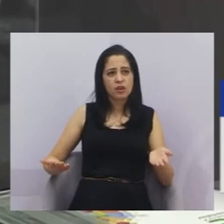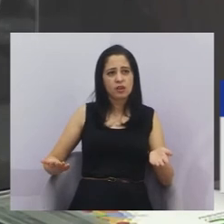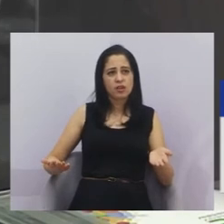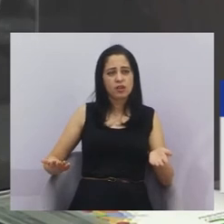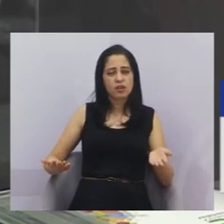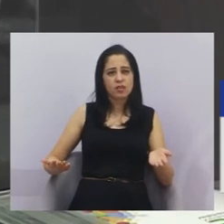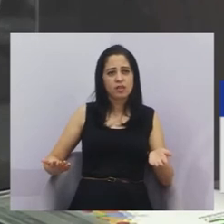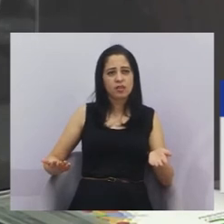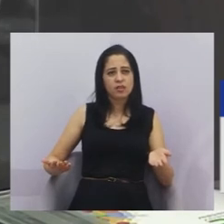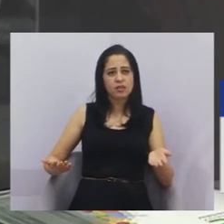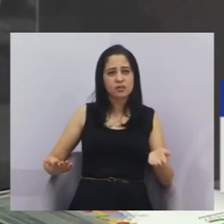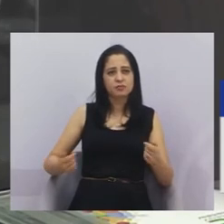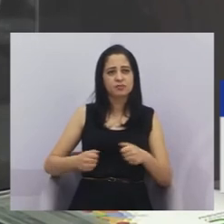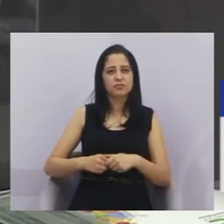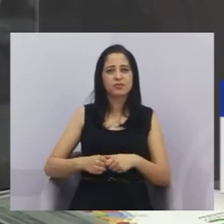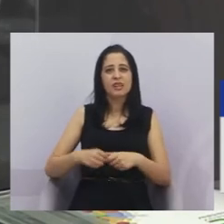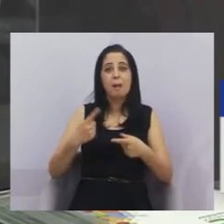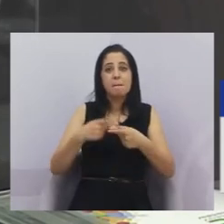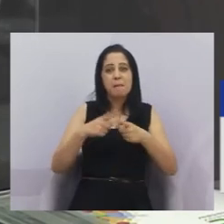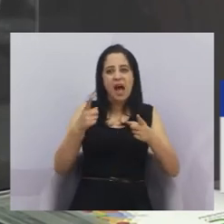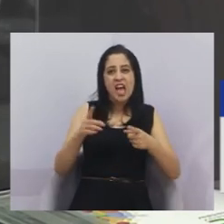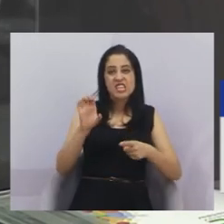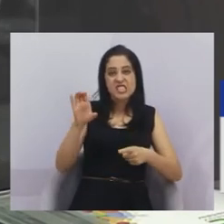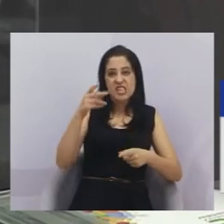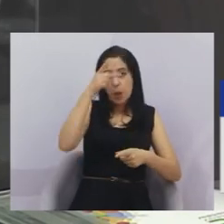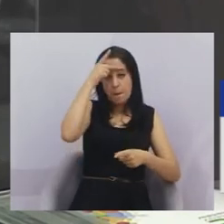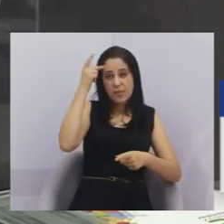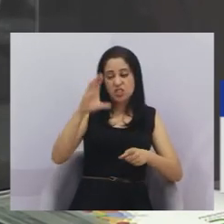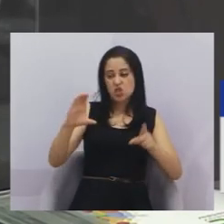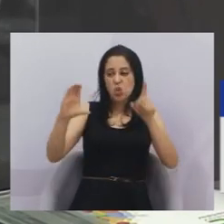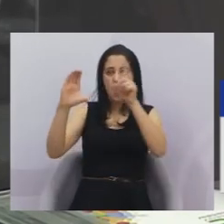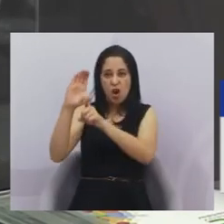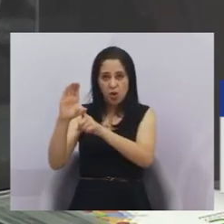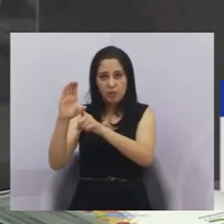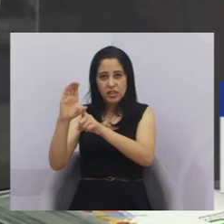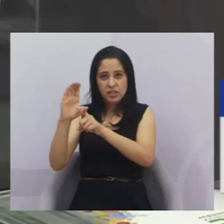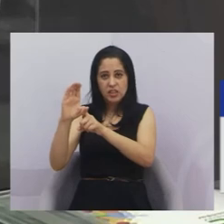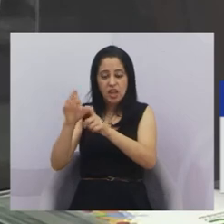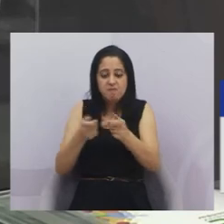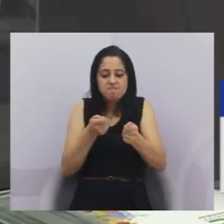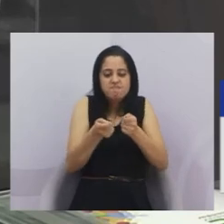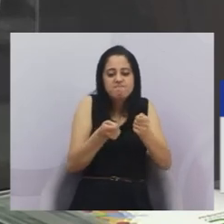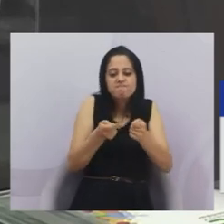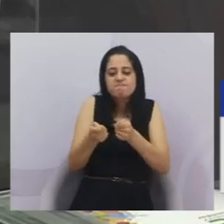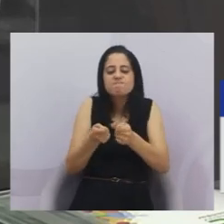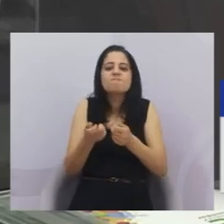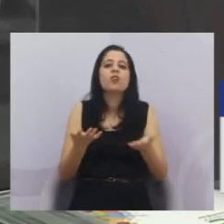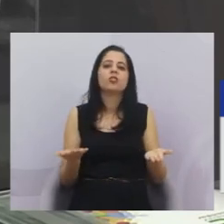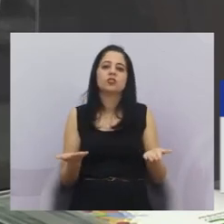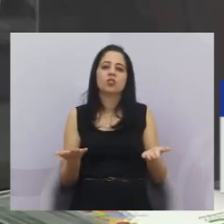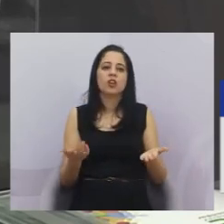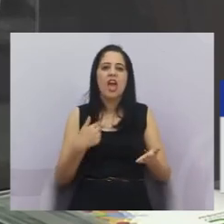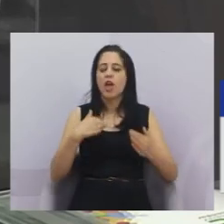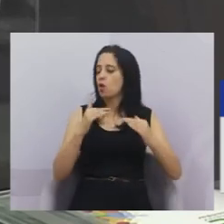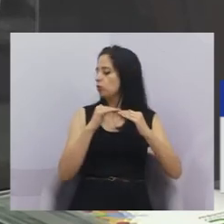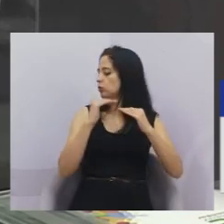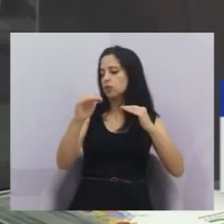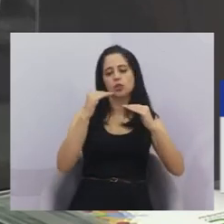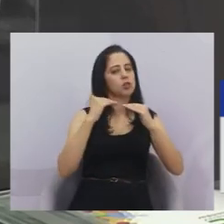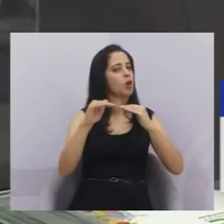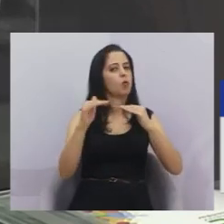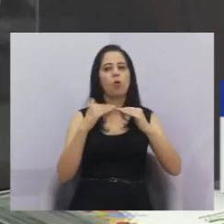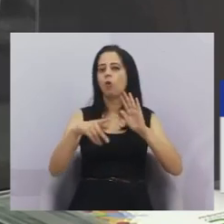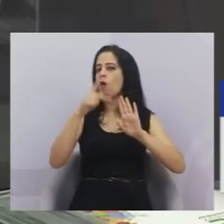aí viram massa de manobra. Serei contrário a esse projeto, porque ele não tem orçamento e